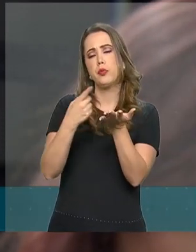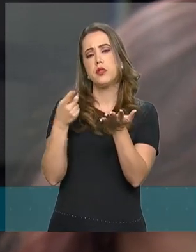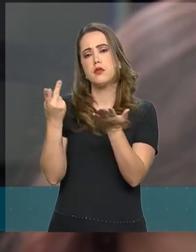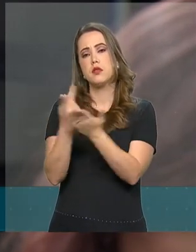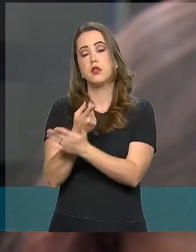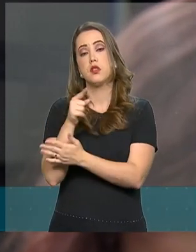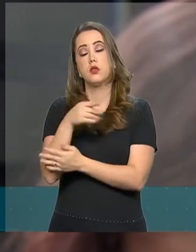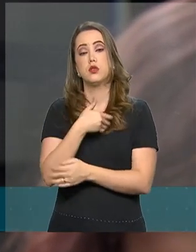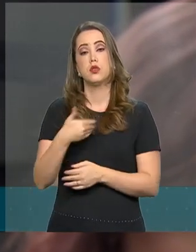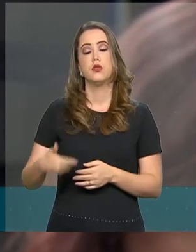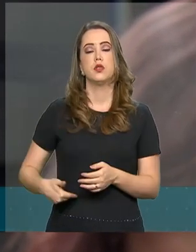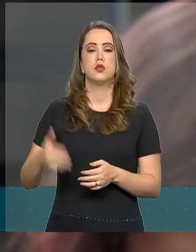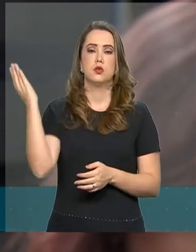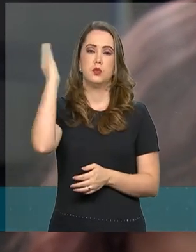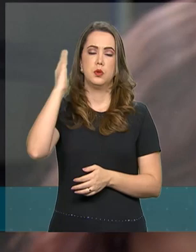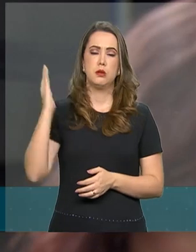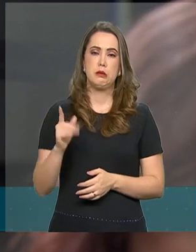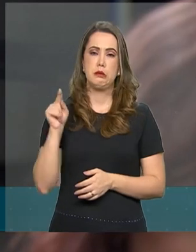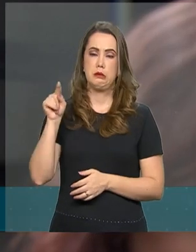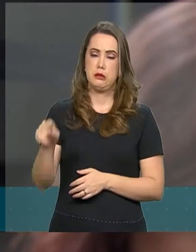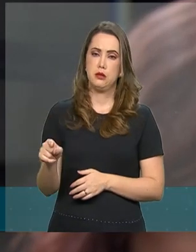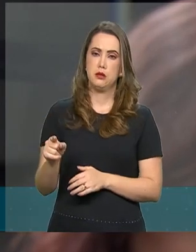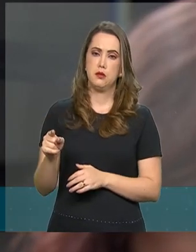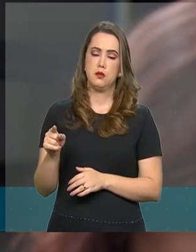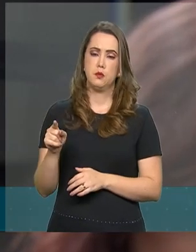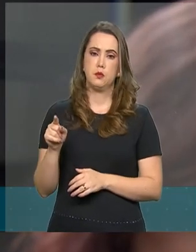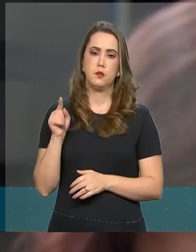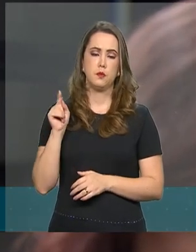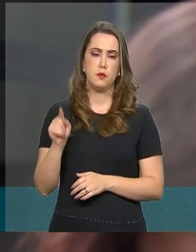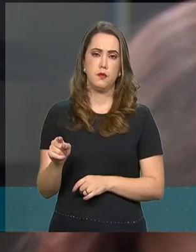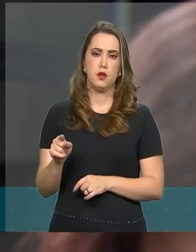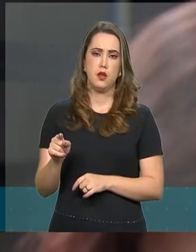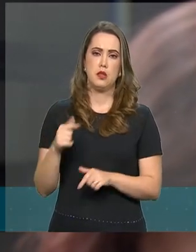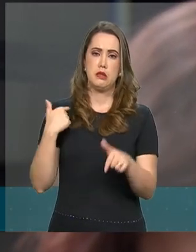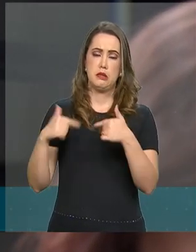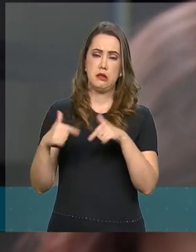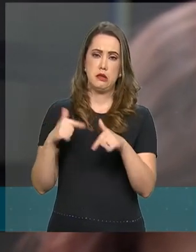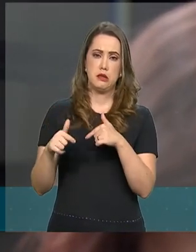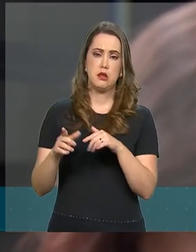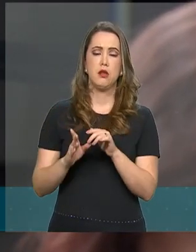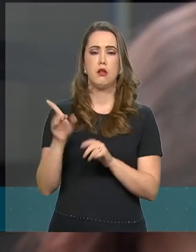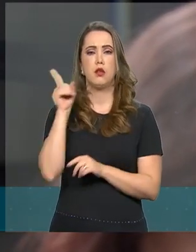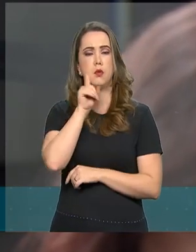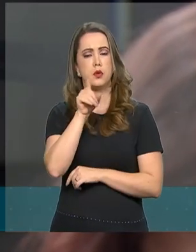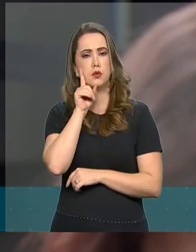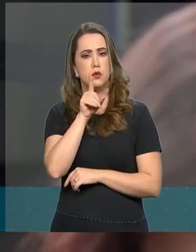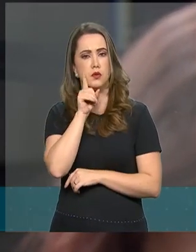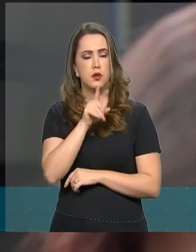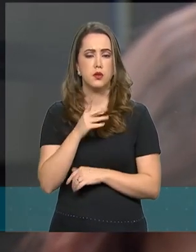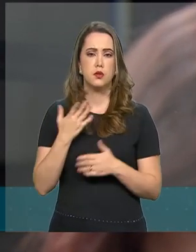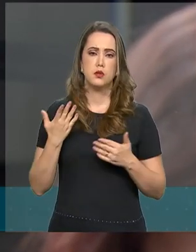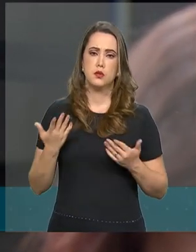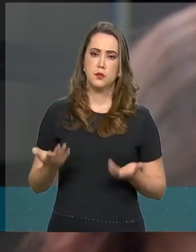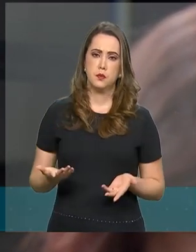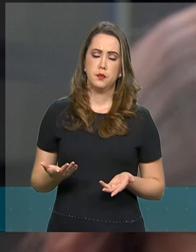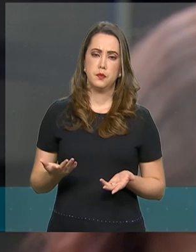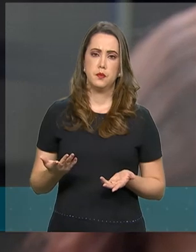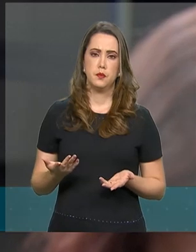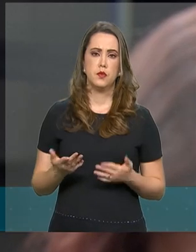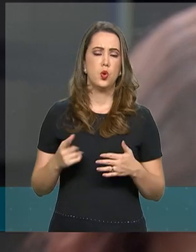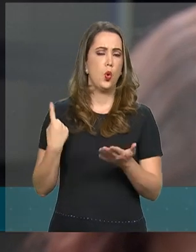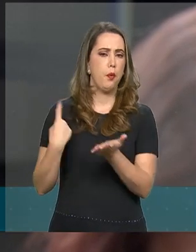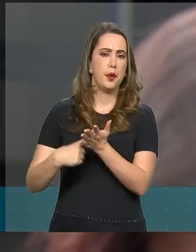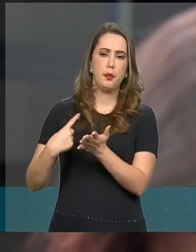do governo brasileiro nessa nessa missão oficial aos estados unidos é um